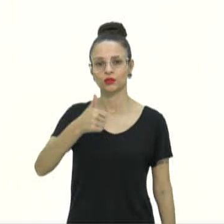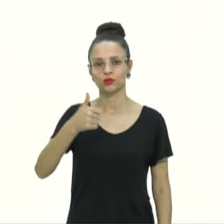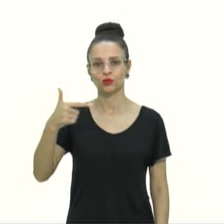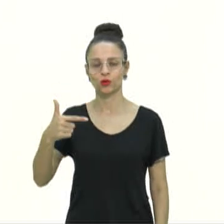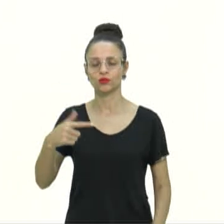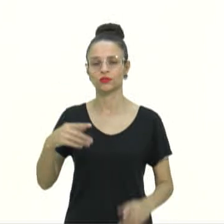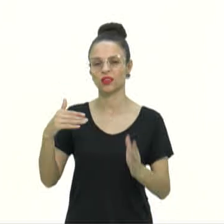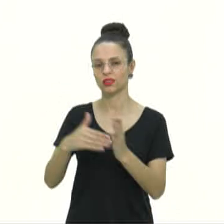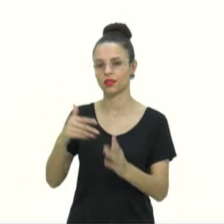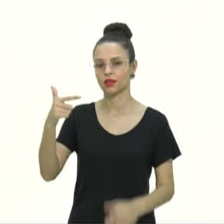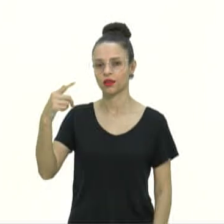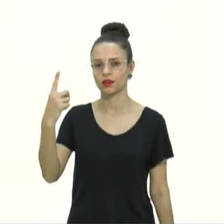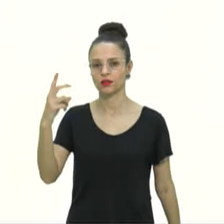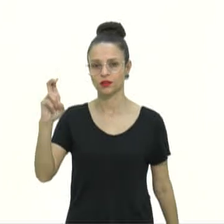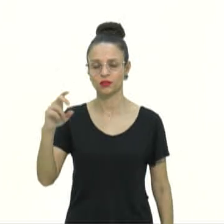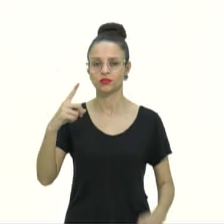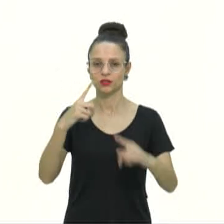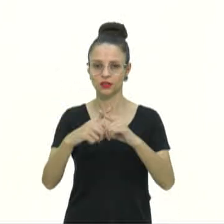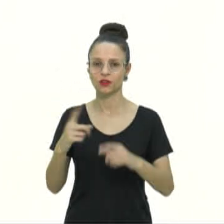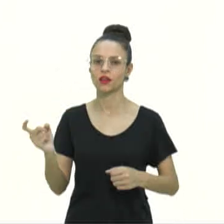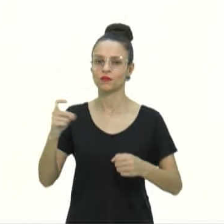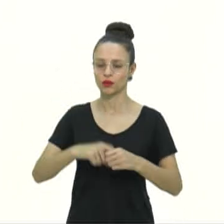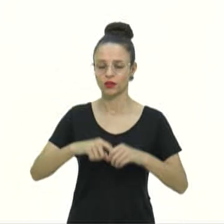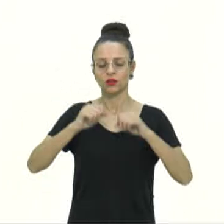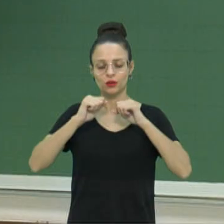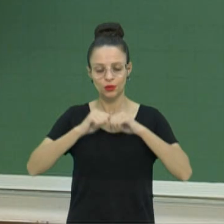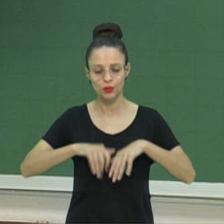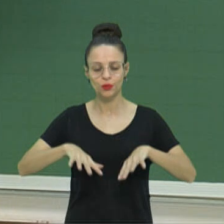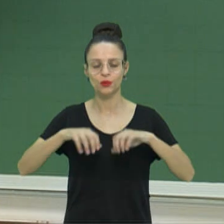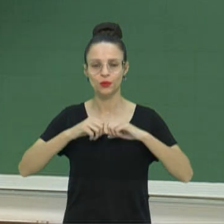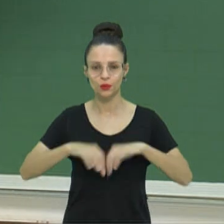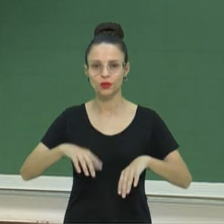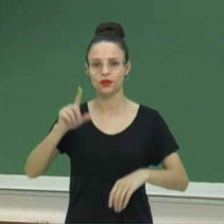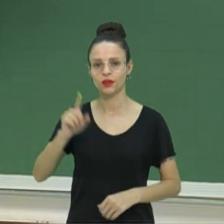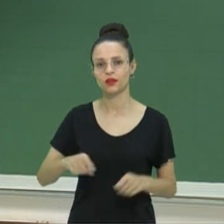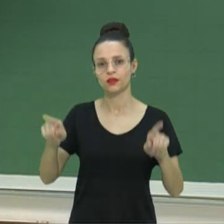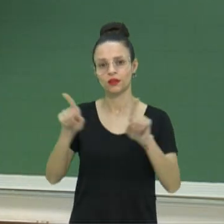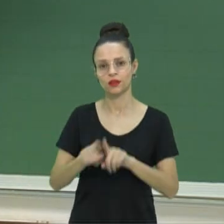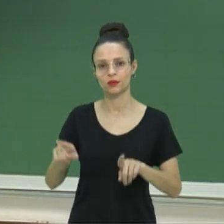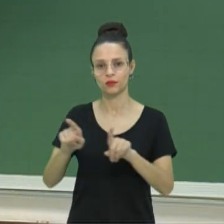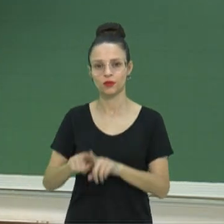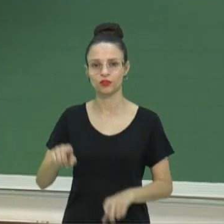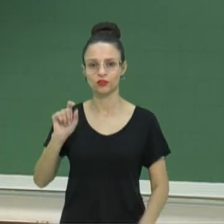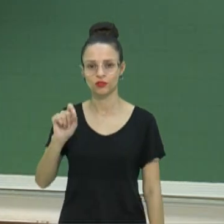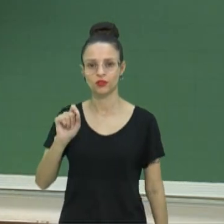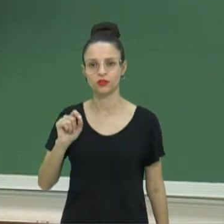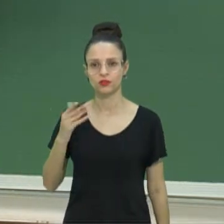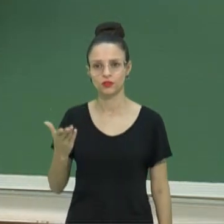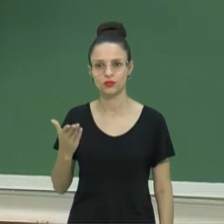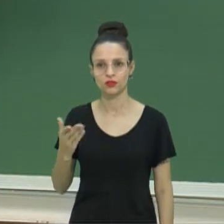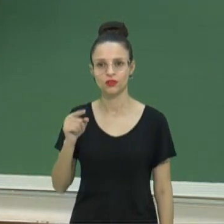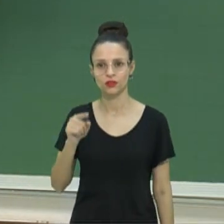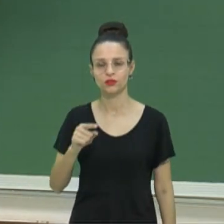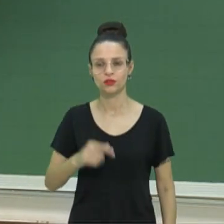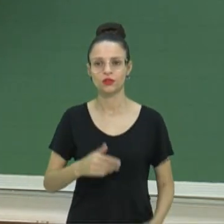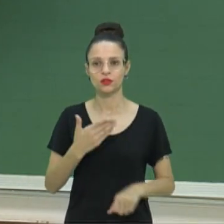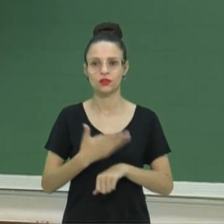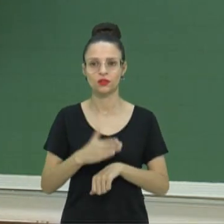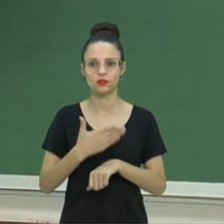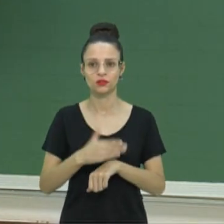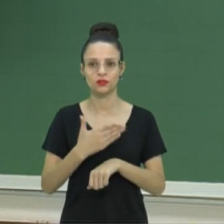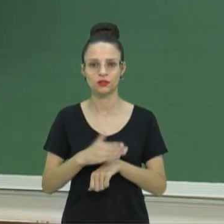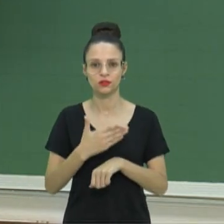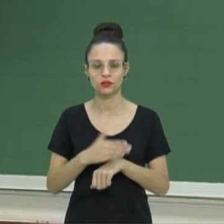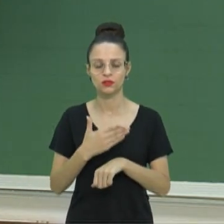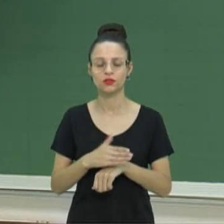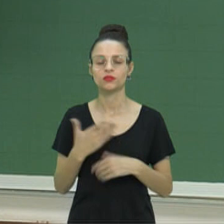15 vezes e voltar a respirar livremente, né? Então, você vai repetir esse processo durante essa situação, né? Então, nesse exercício